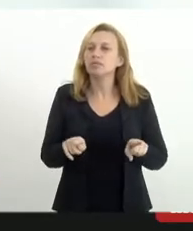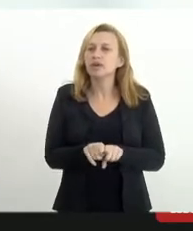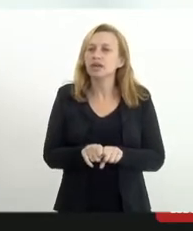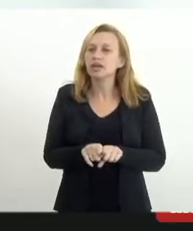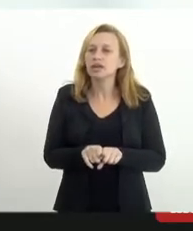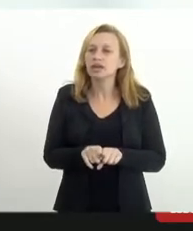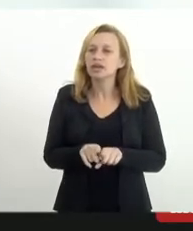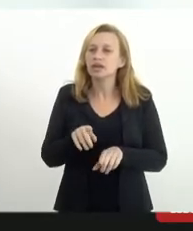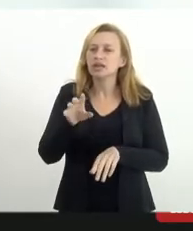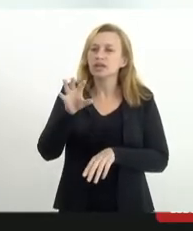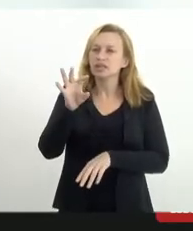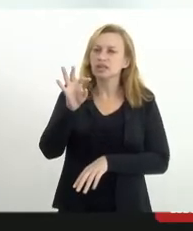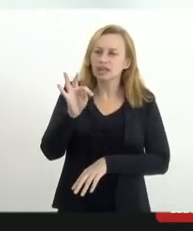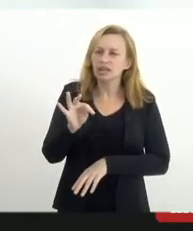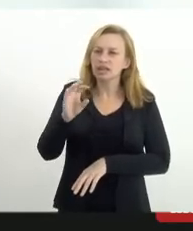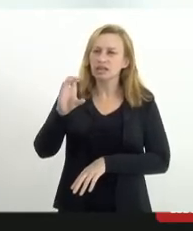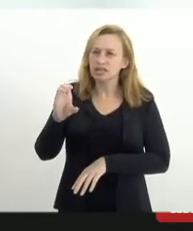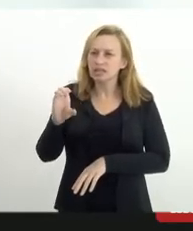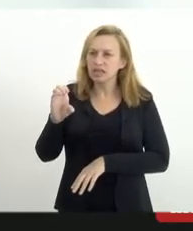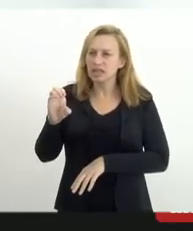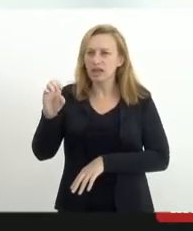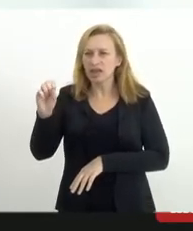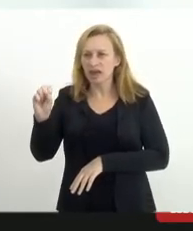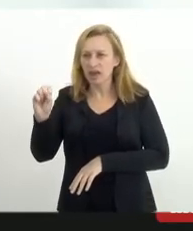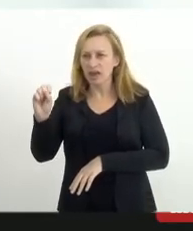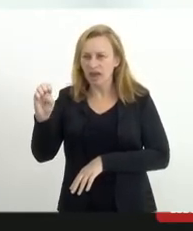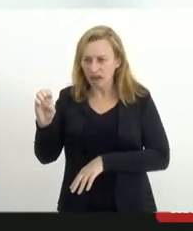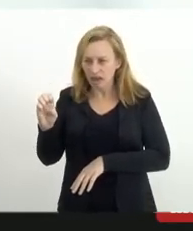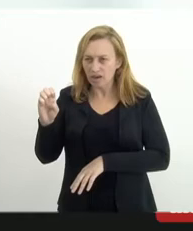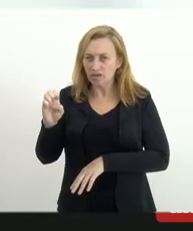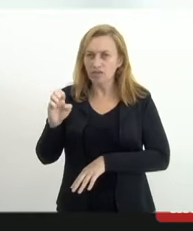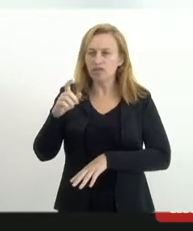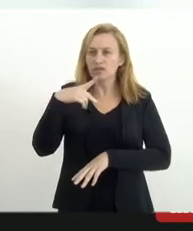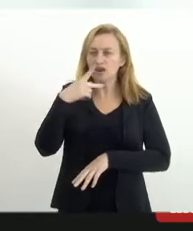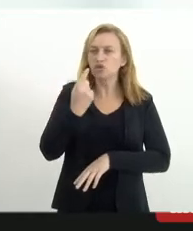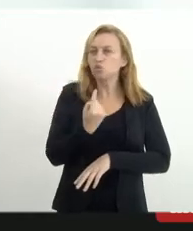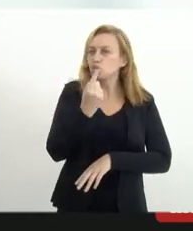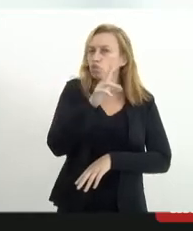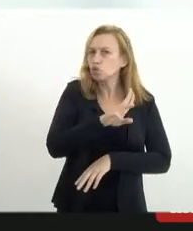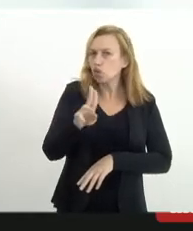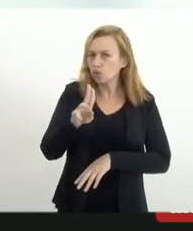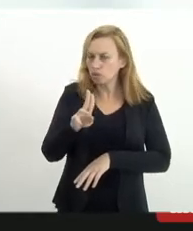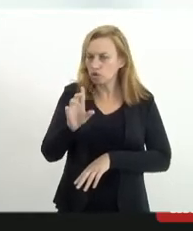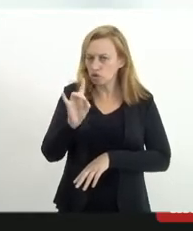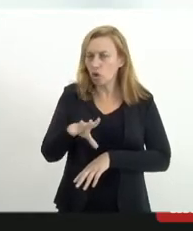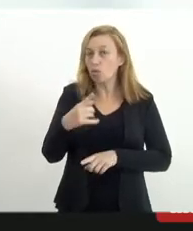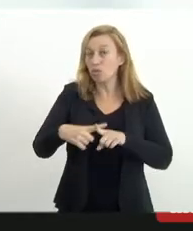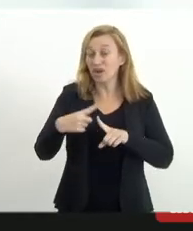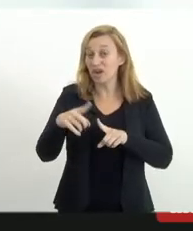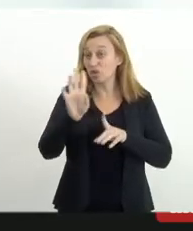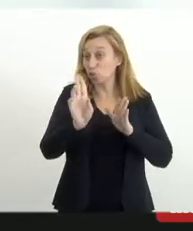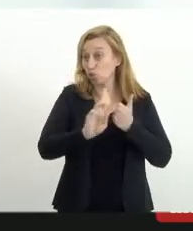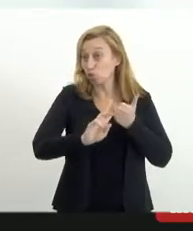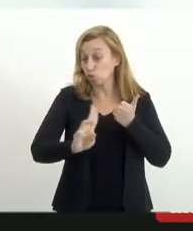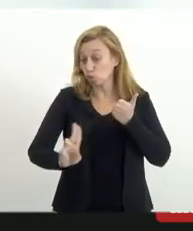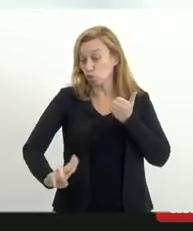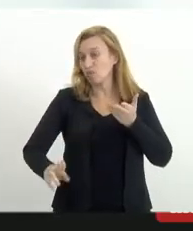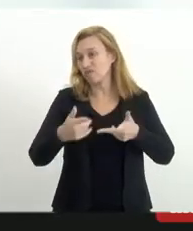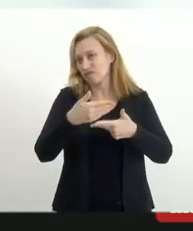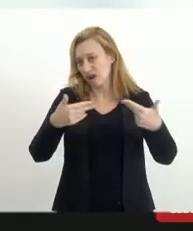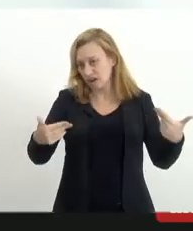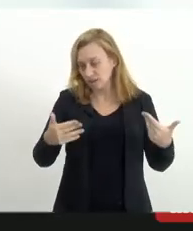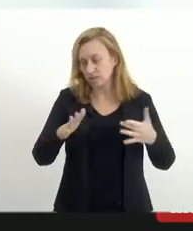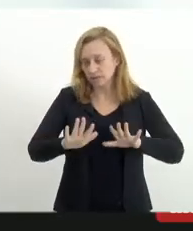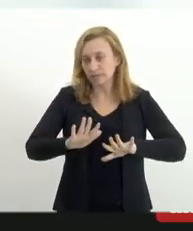do TCE, principalmente, estou falando um nome só, porque são muitas pessoas, o doutor André Cirne de